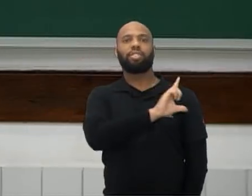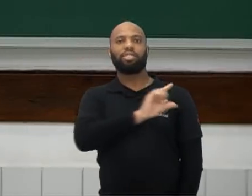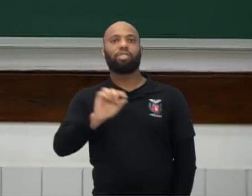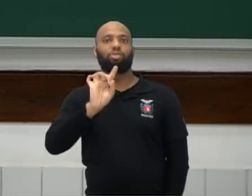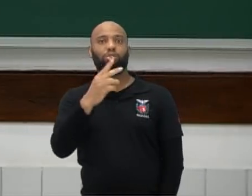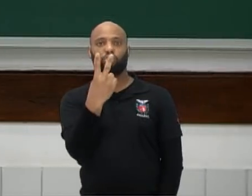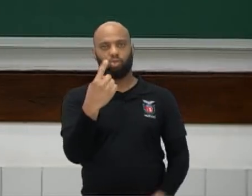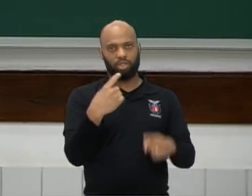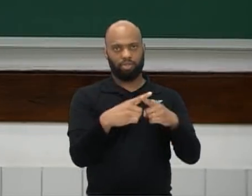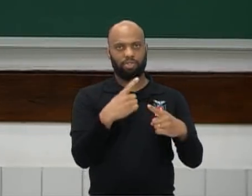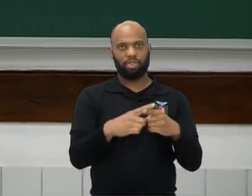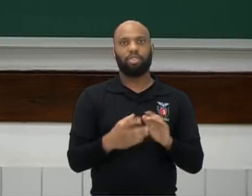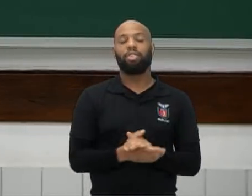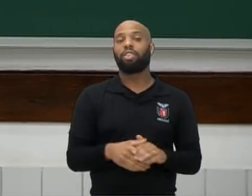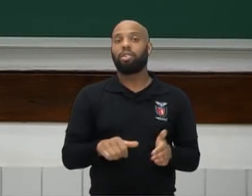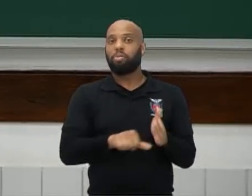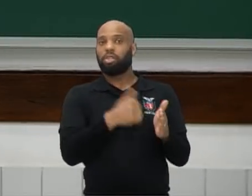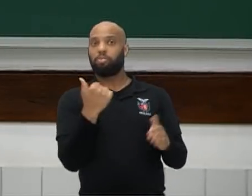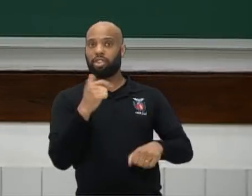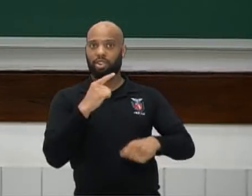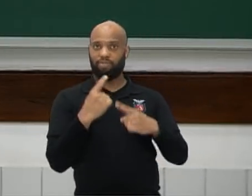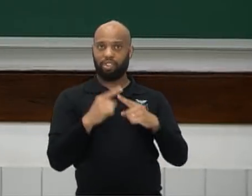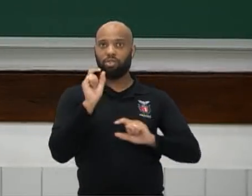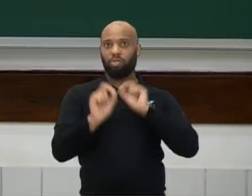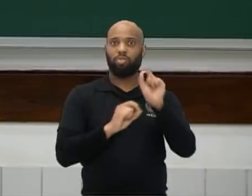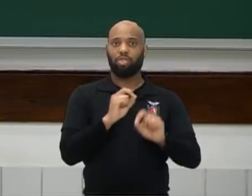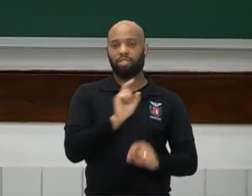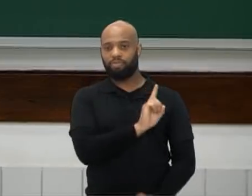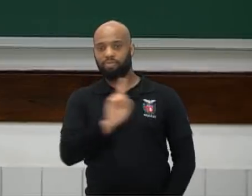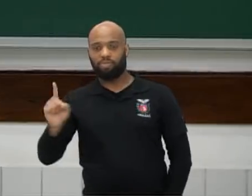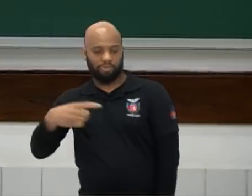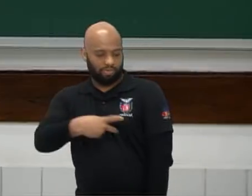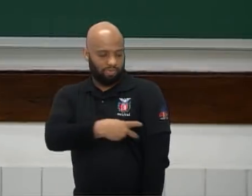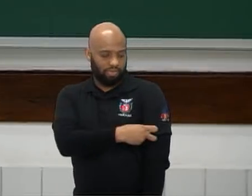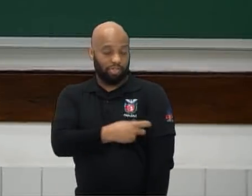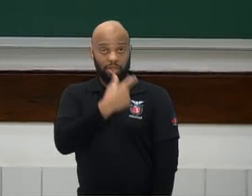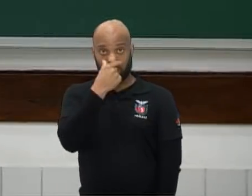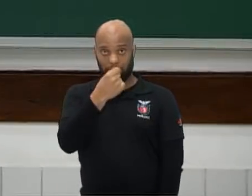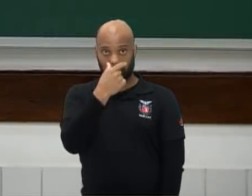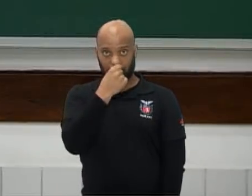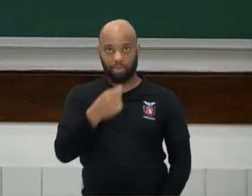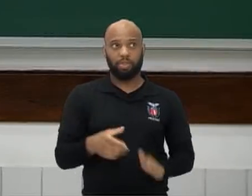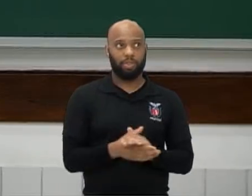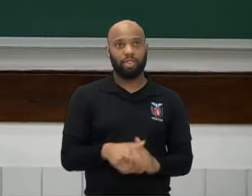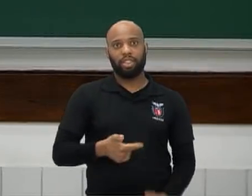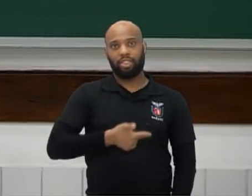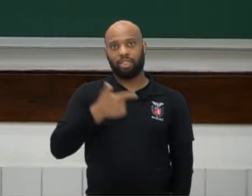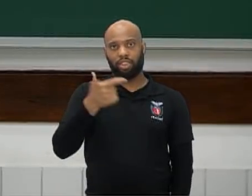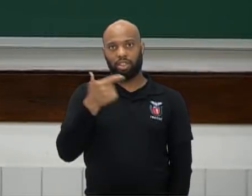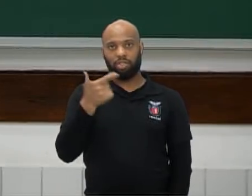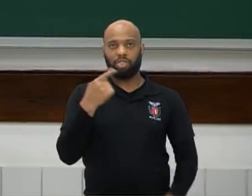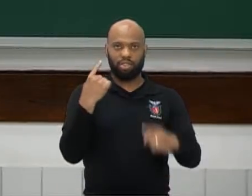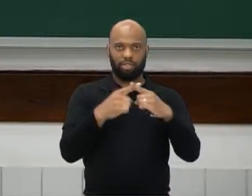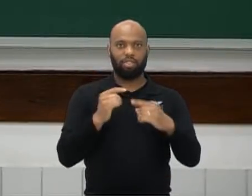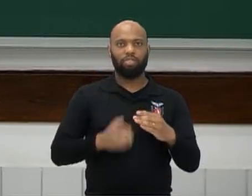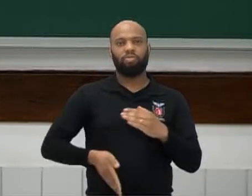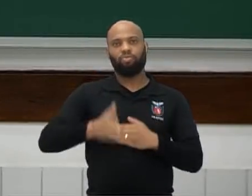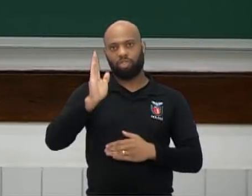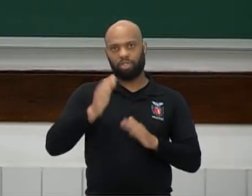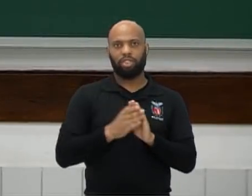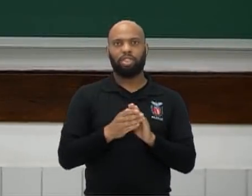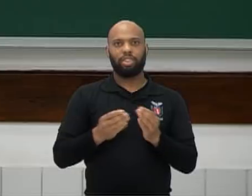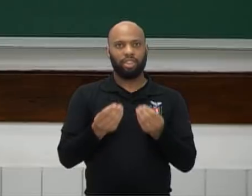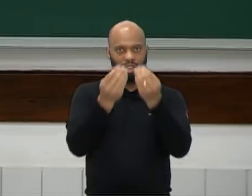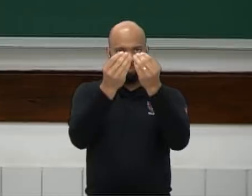2 vezes. A primeira vez foi para tomar a vacina da gripe. A segunda vez foi para ir na missa, né? Coitadinha que ela precisava